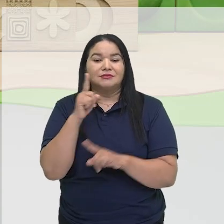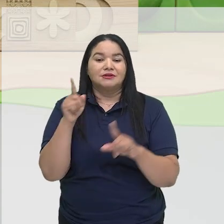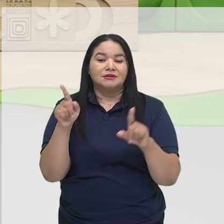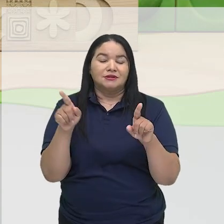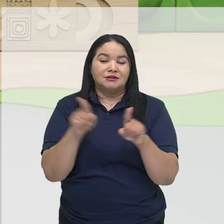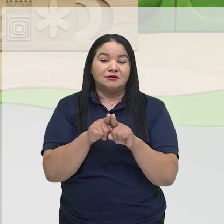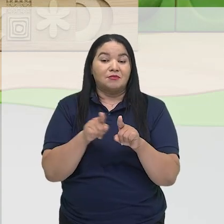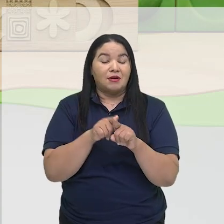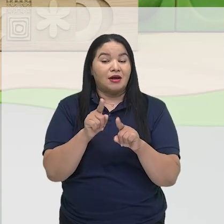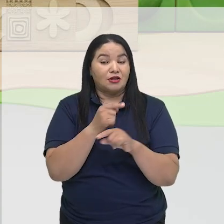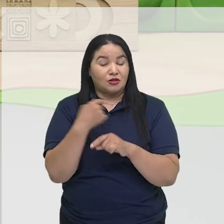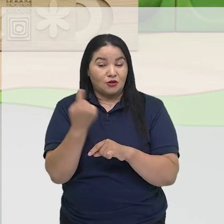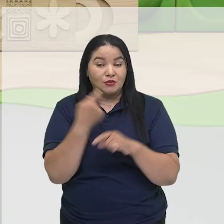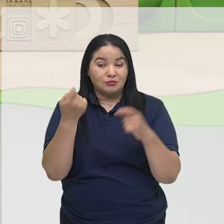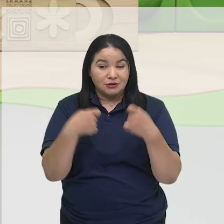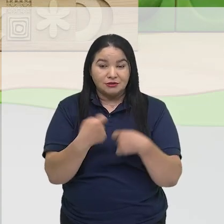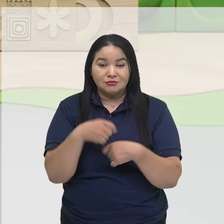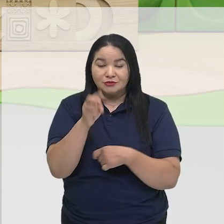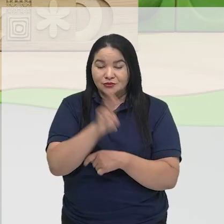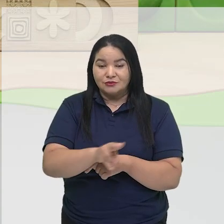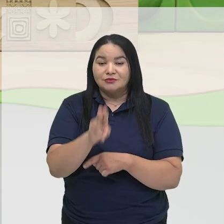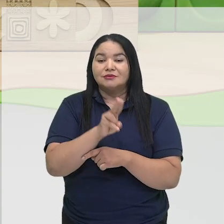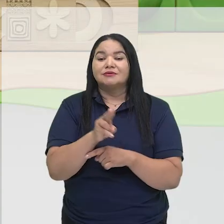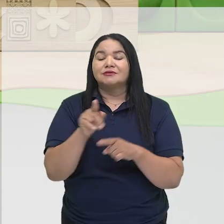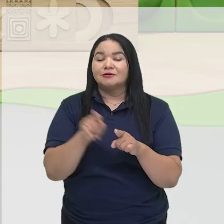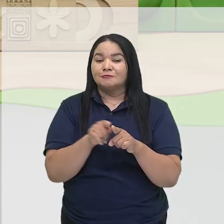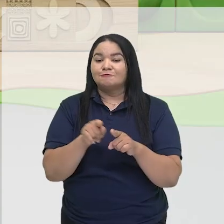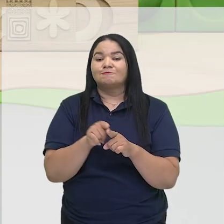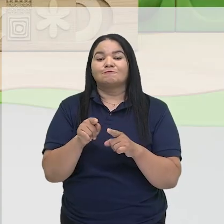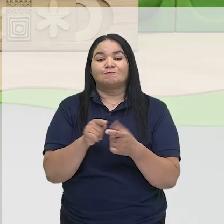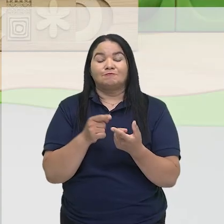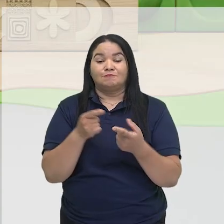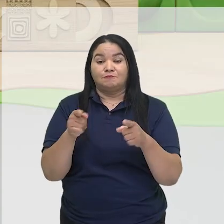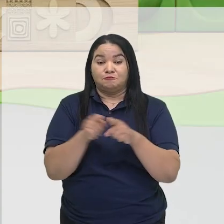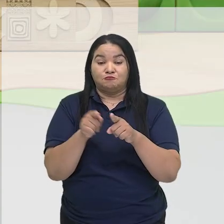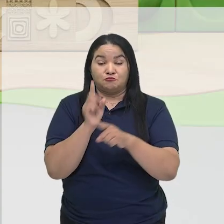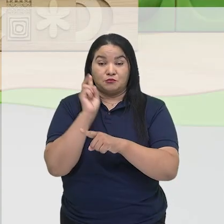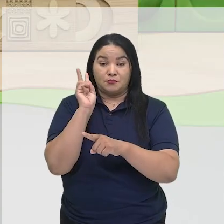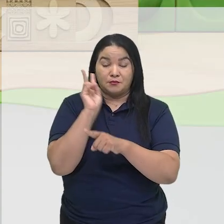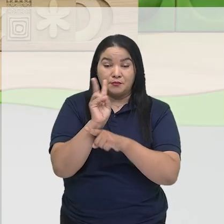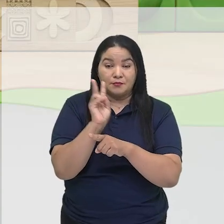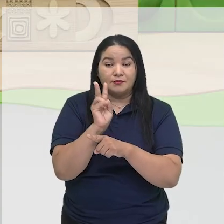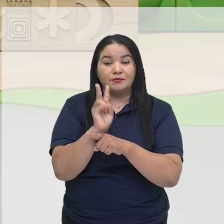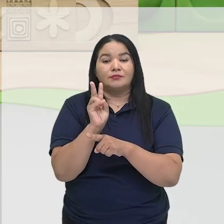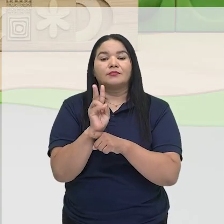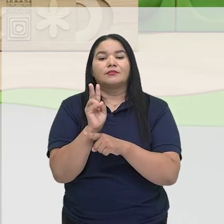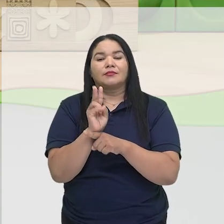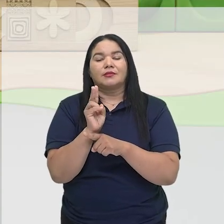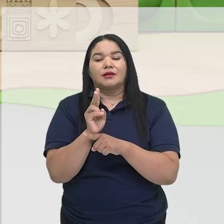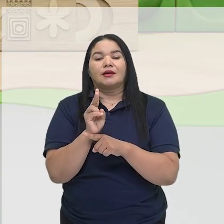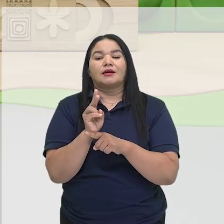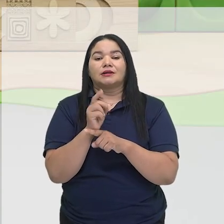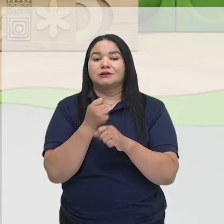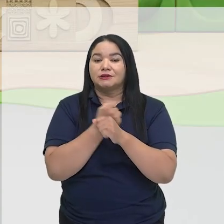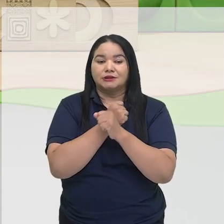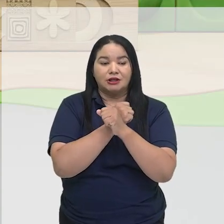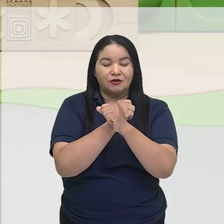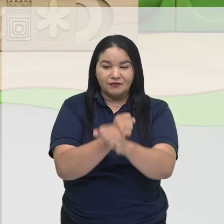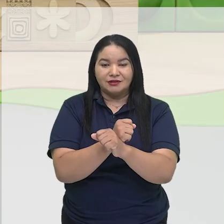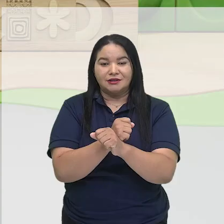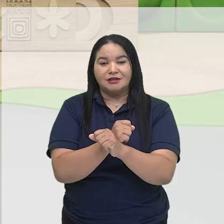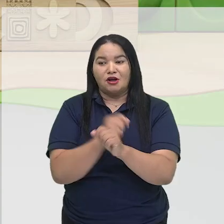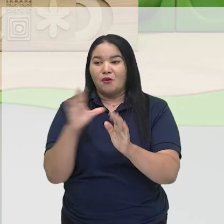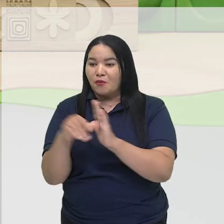essa biodiversidade e principalmente preservar, defender, certo? Não é para vir